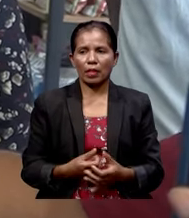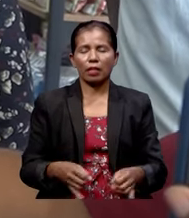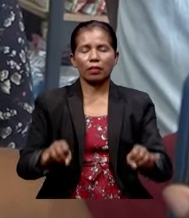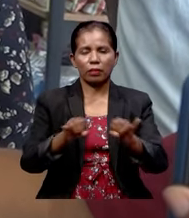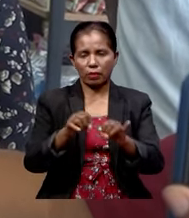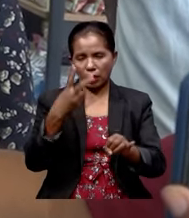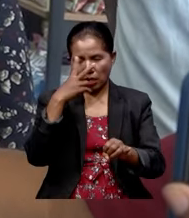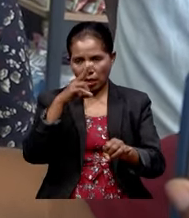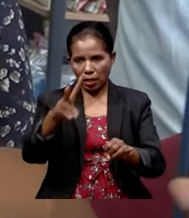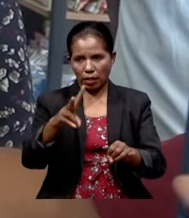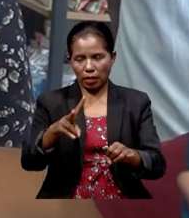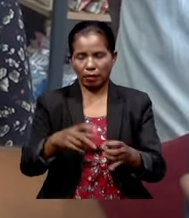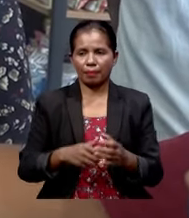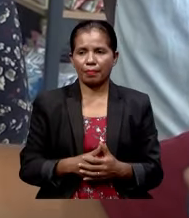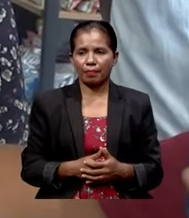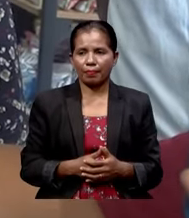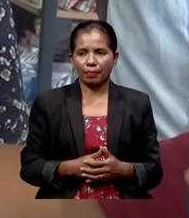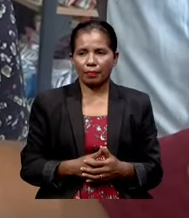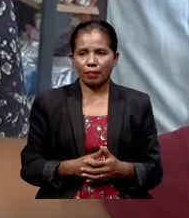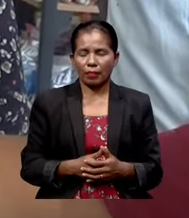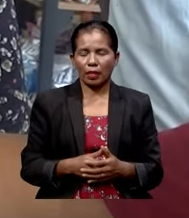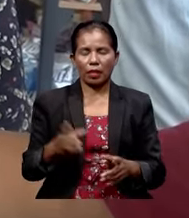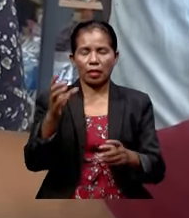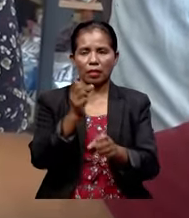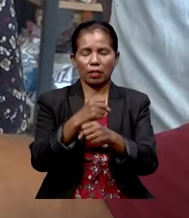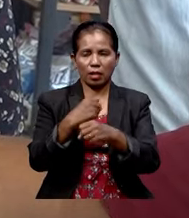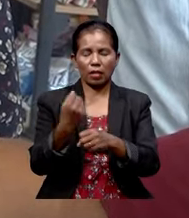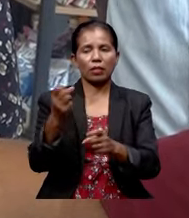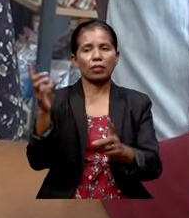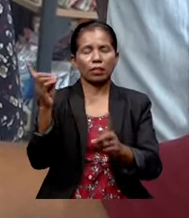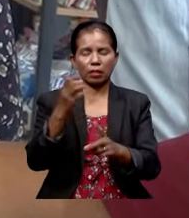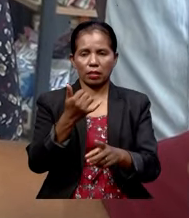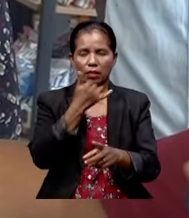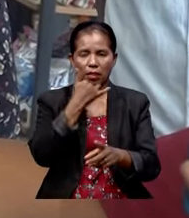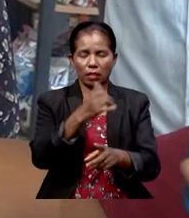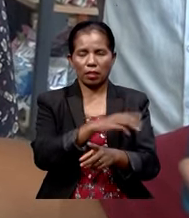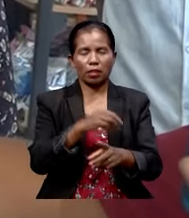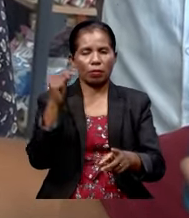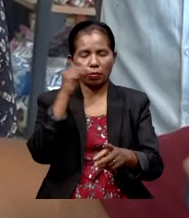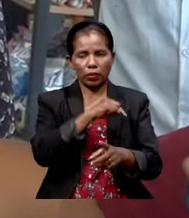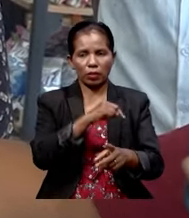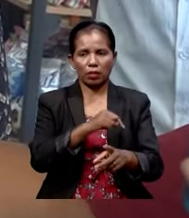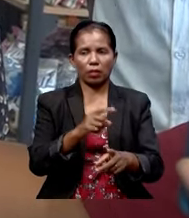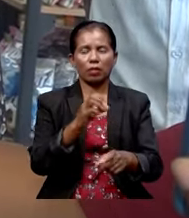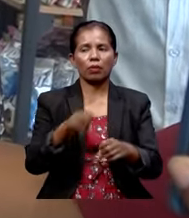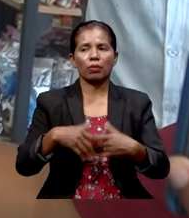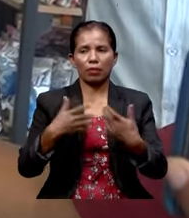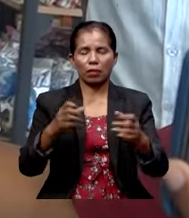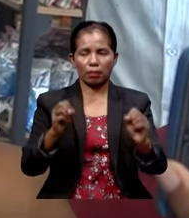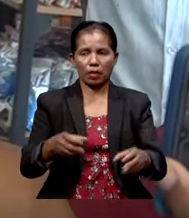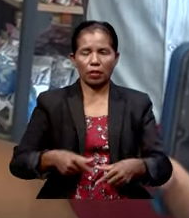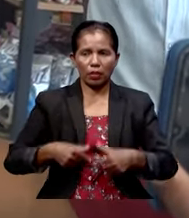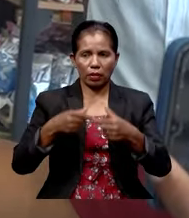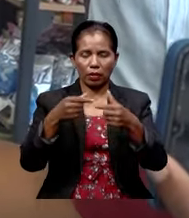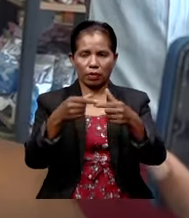hare, katak infração na bema ser cometa ne, nia gravidade no inusa para bel fote,